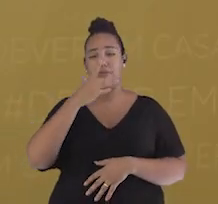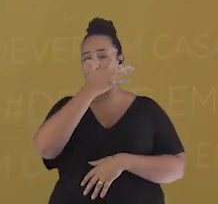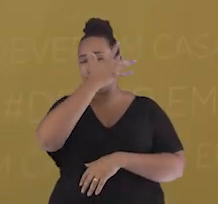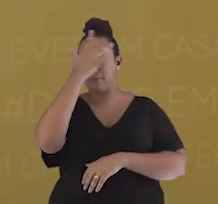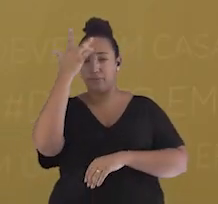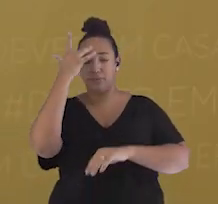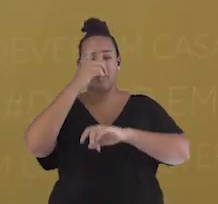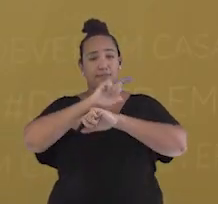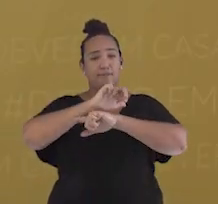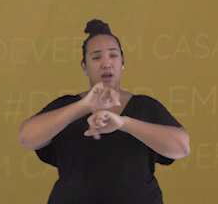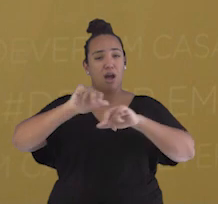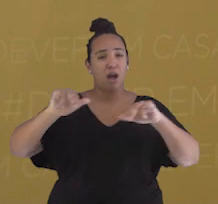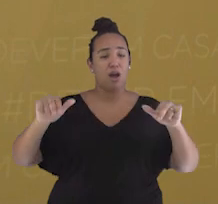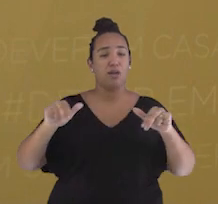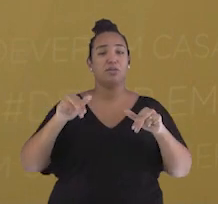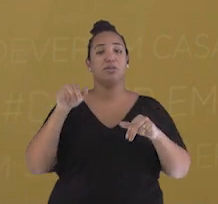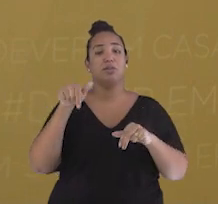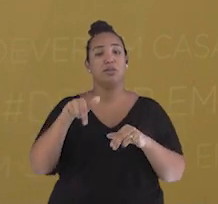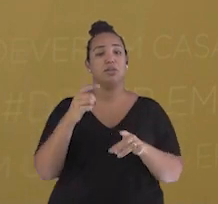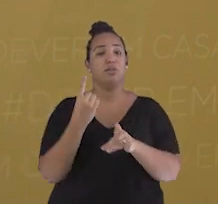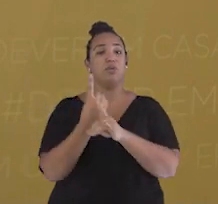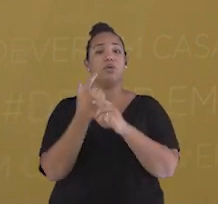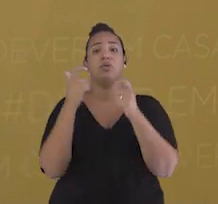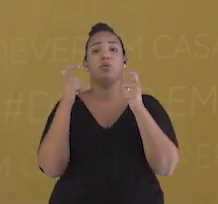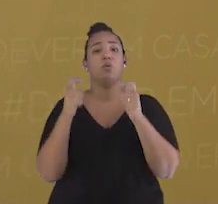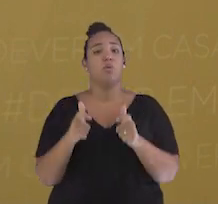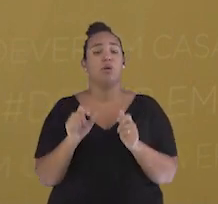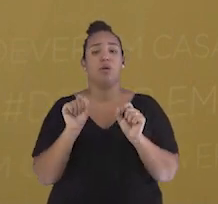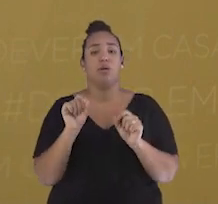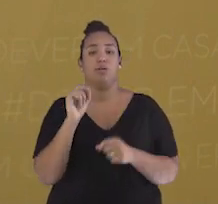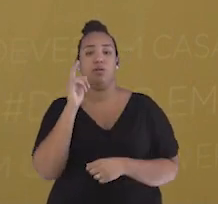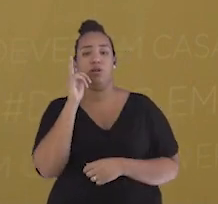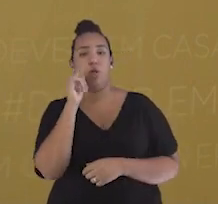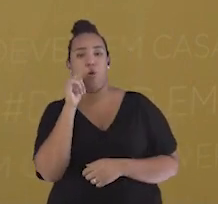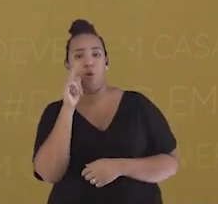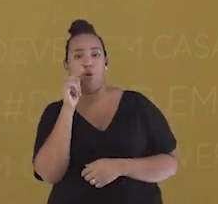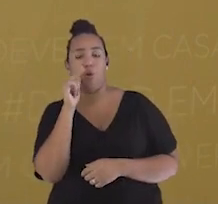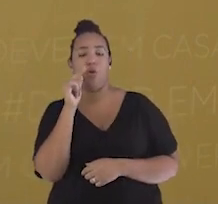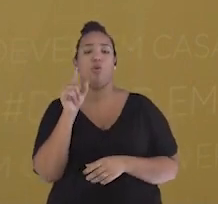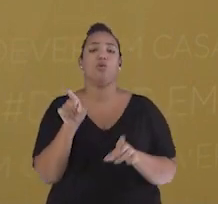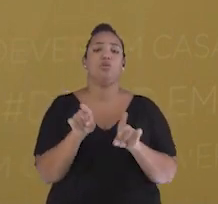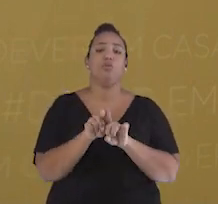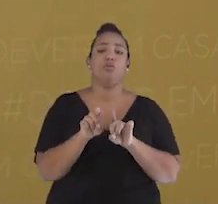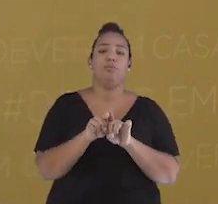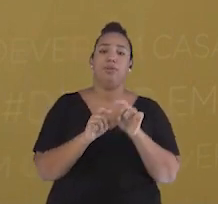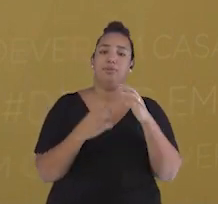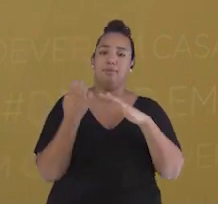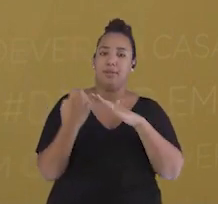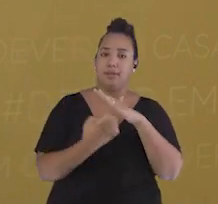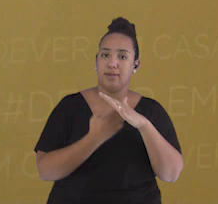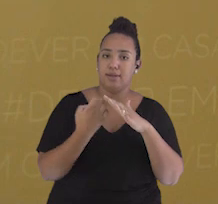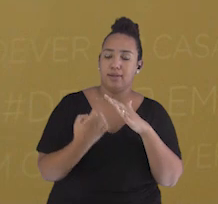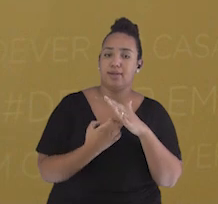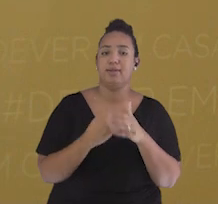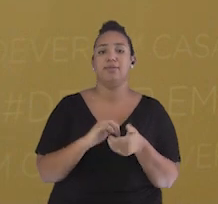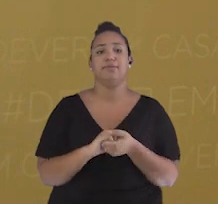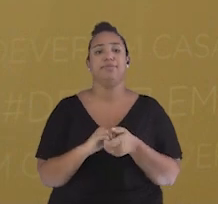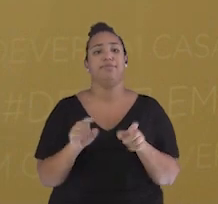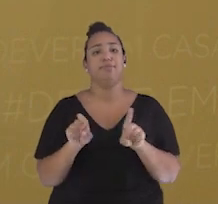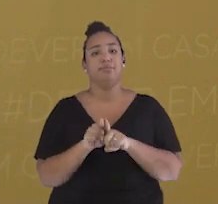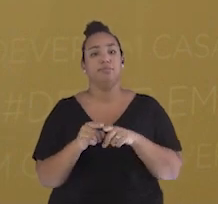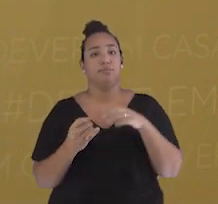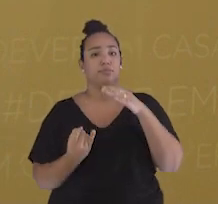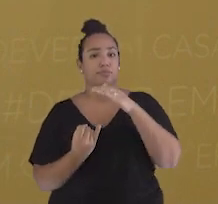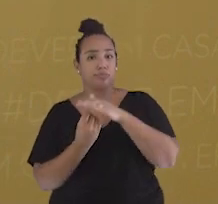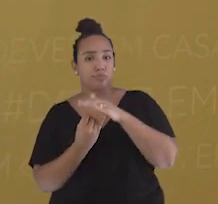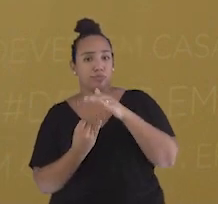sobre cidades, nós precisamos aprender o que é uma cidade. As cidades são espaços urbanos e